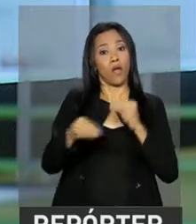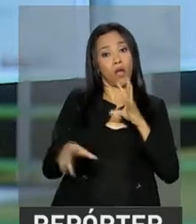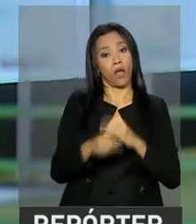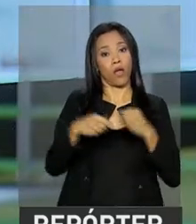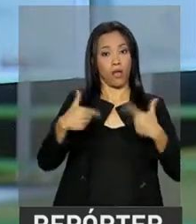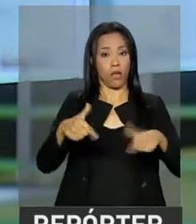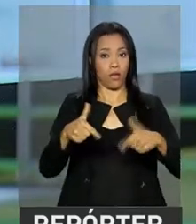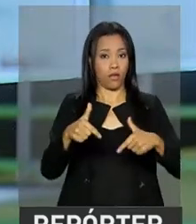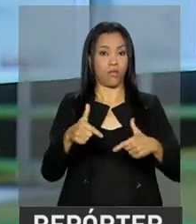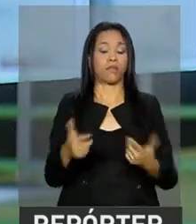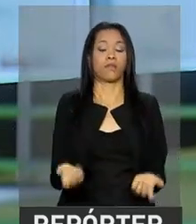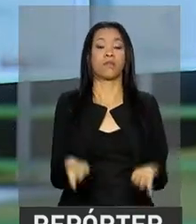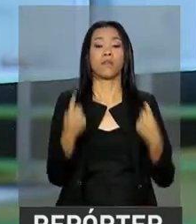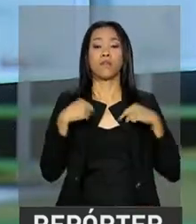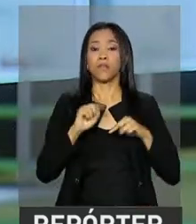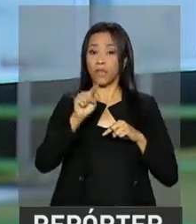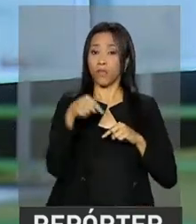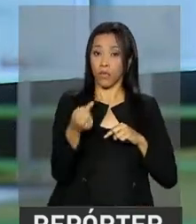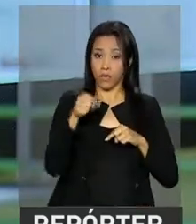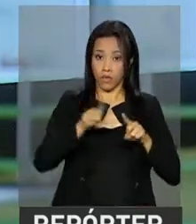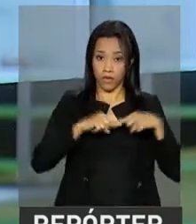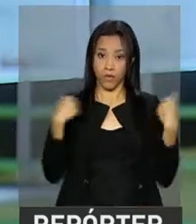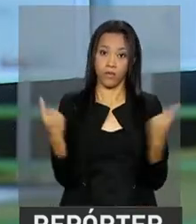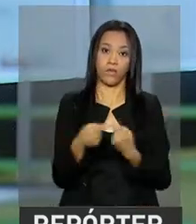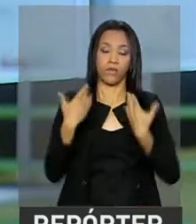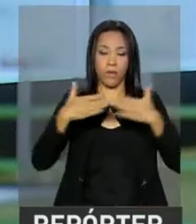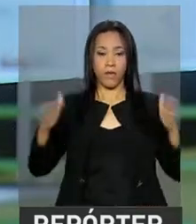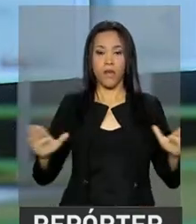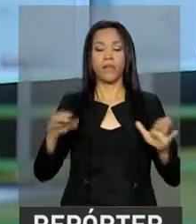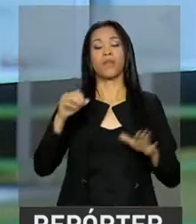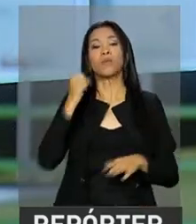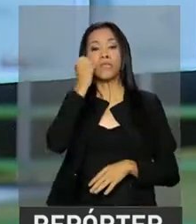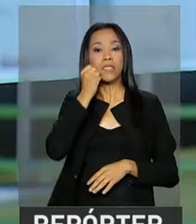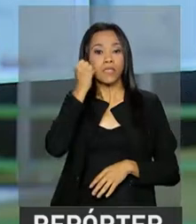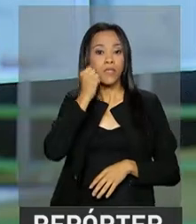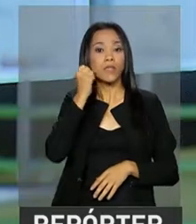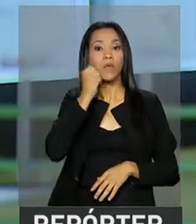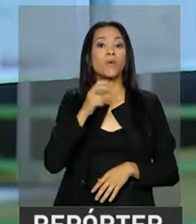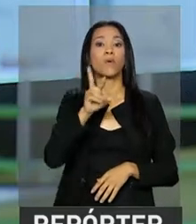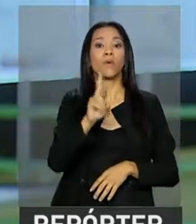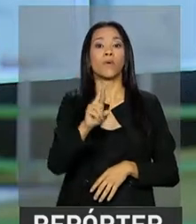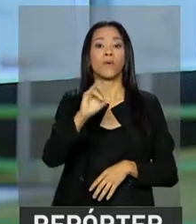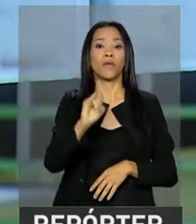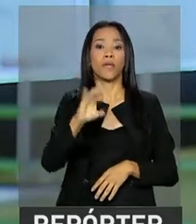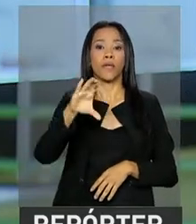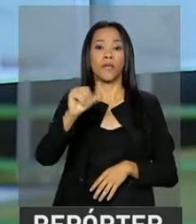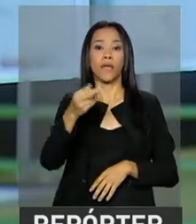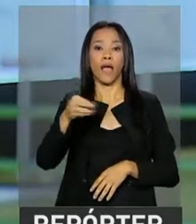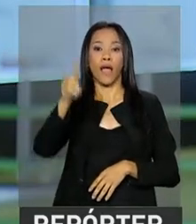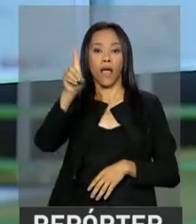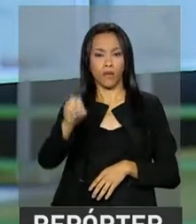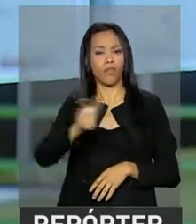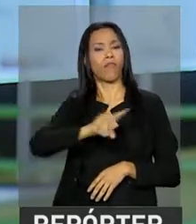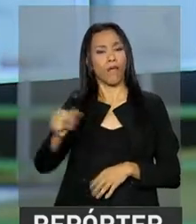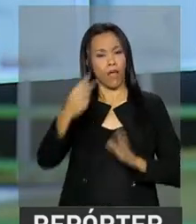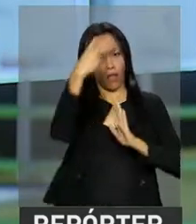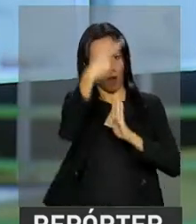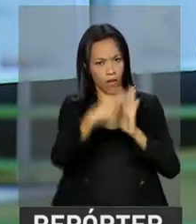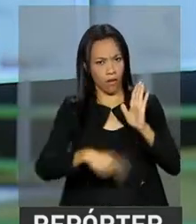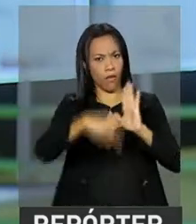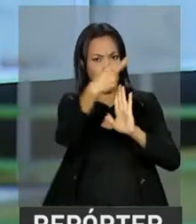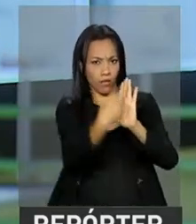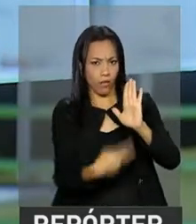logo depois dessa audiência pública o senador ricardo ferraço vai ler o seu relatório na comissão de assuntos econômicos